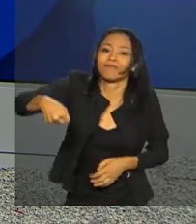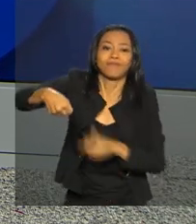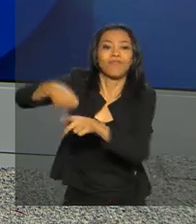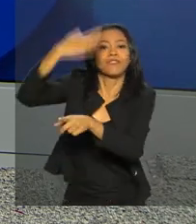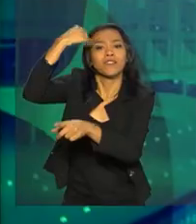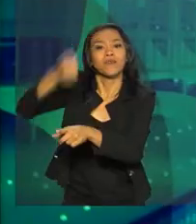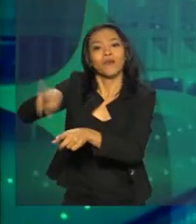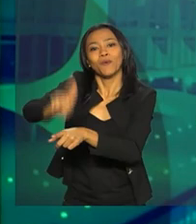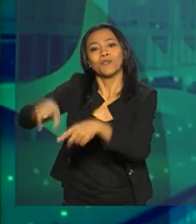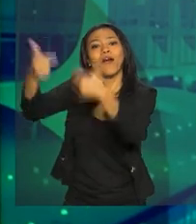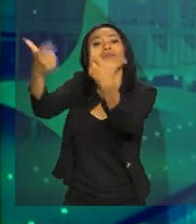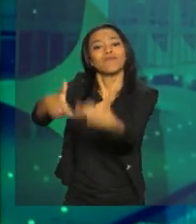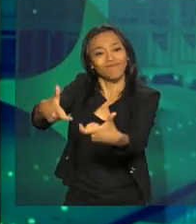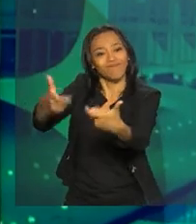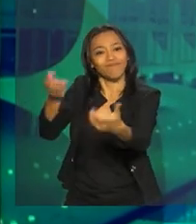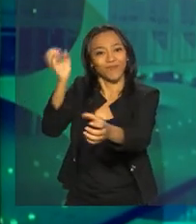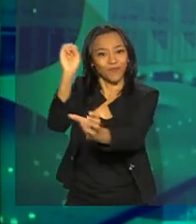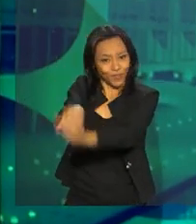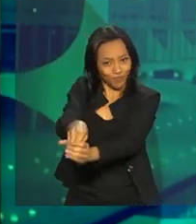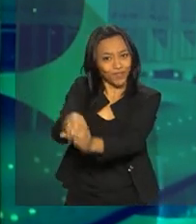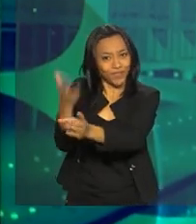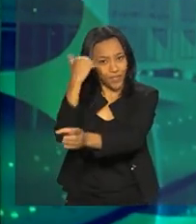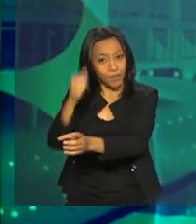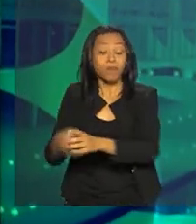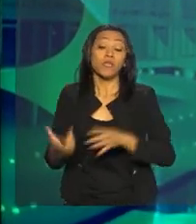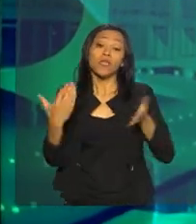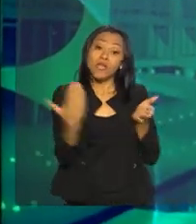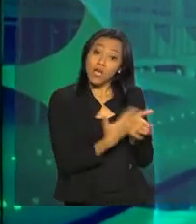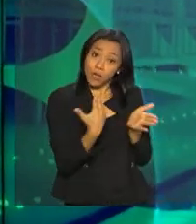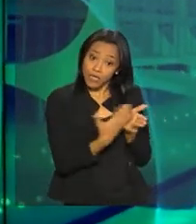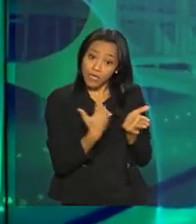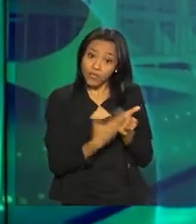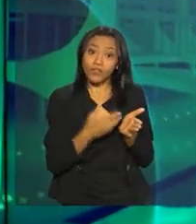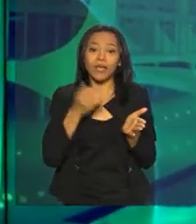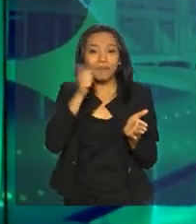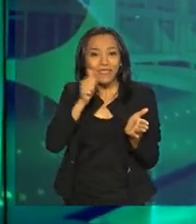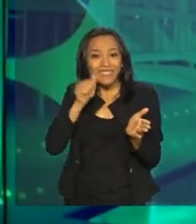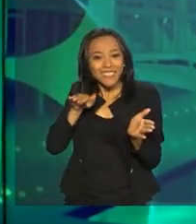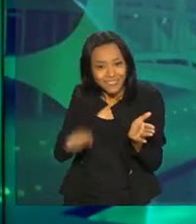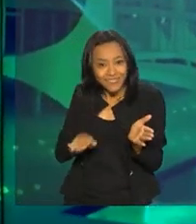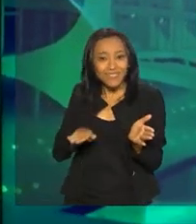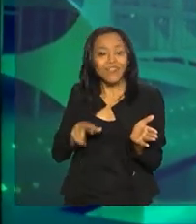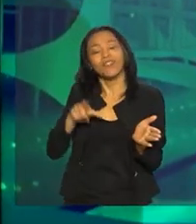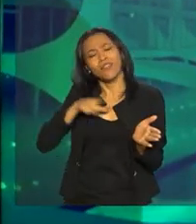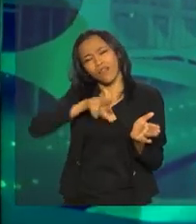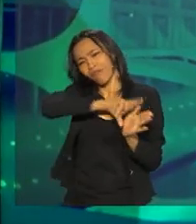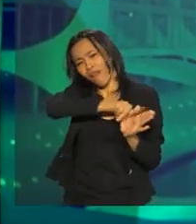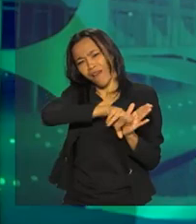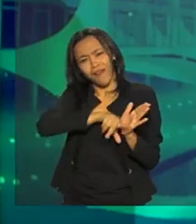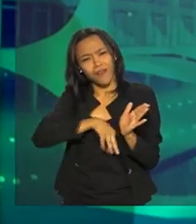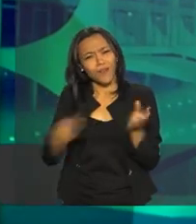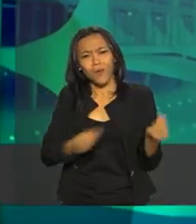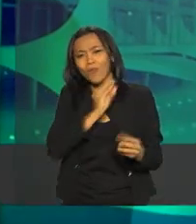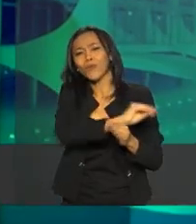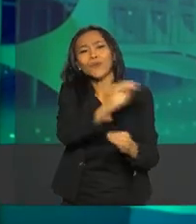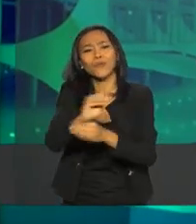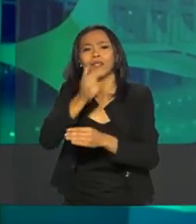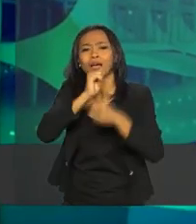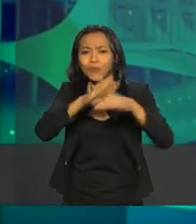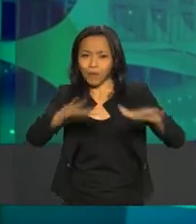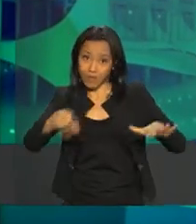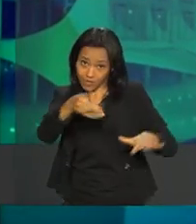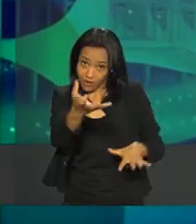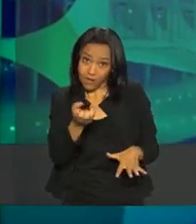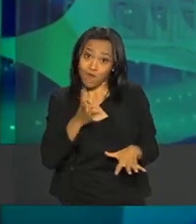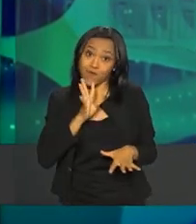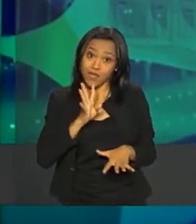certo. E a cartilha da Mariana é parte de uma coleção que tem muito mais informações sobre a preservação do mar. O endereço para